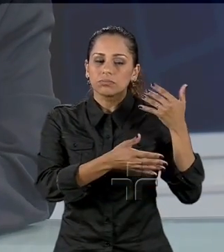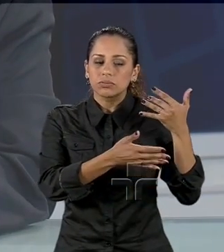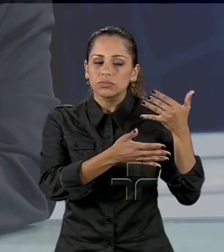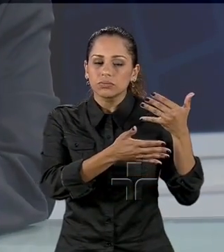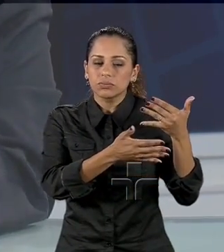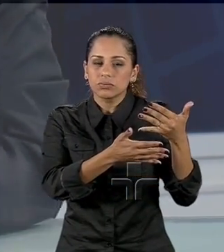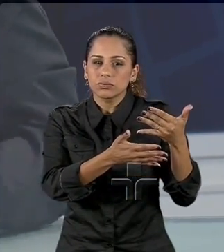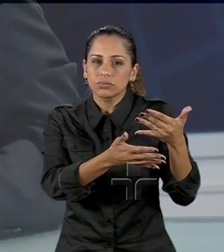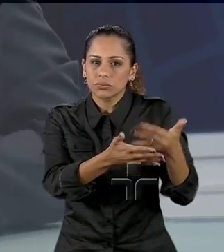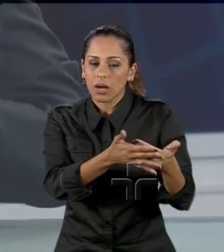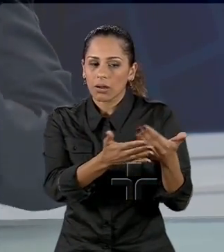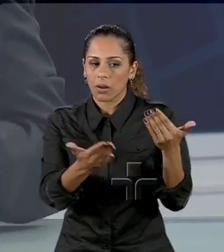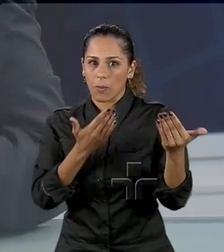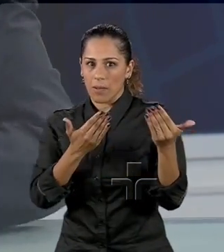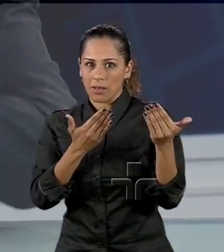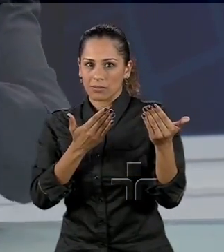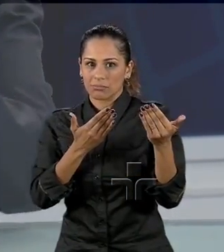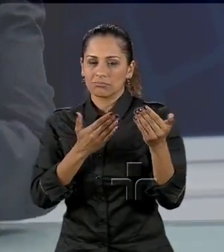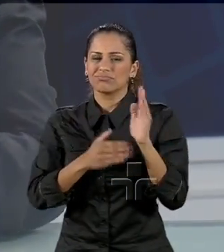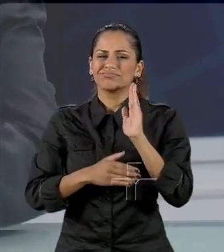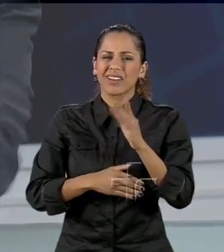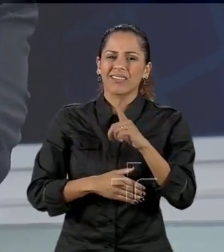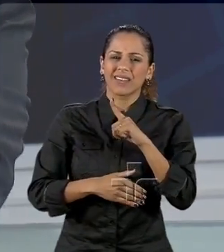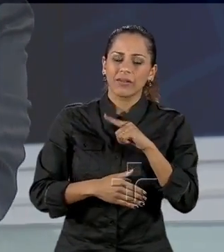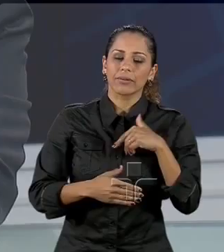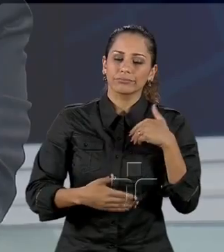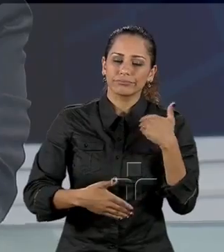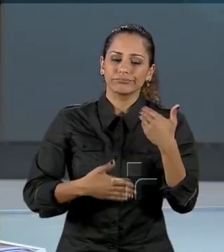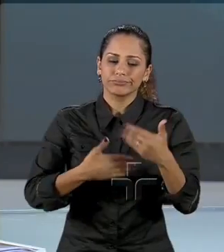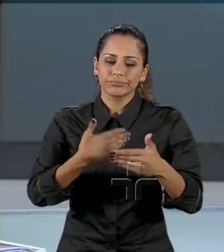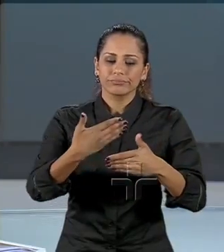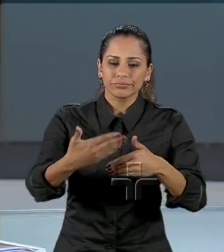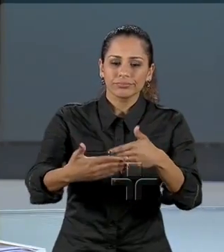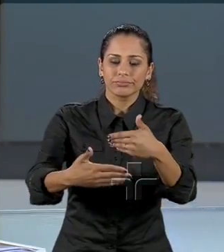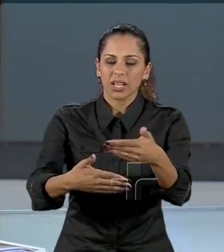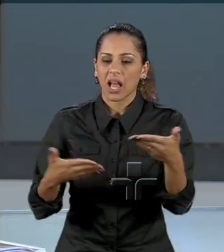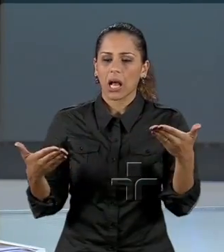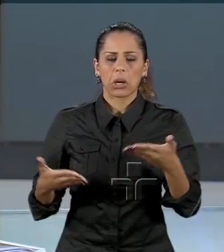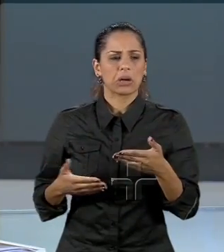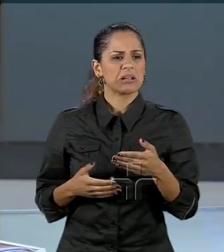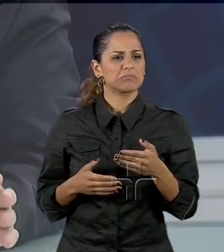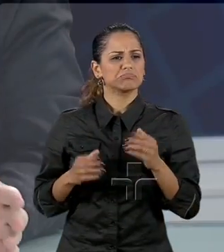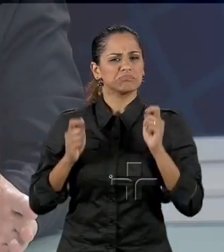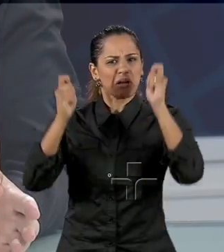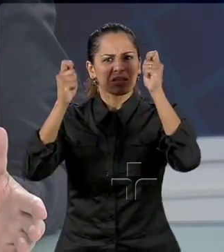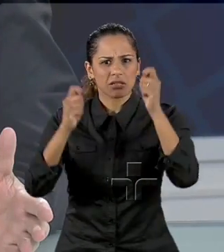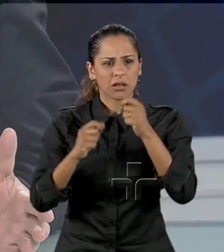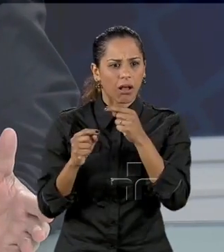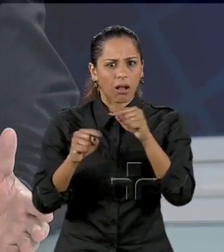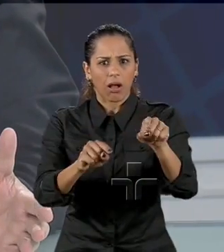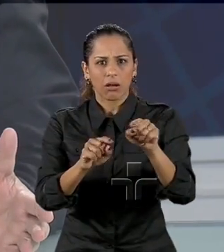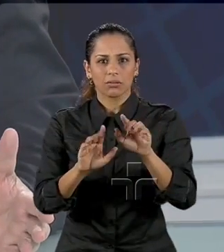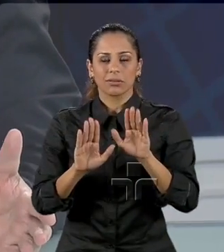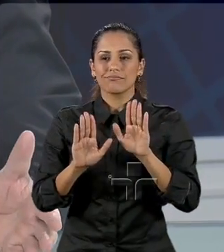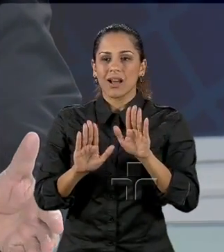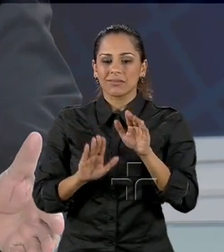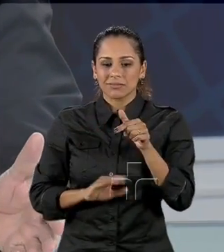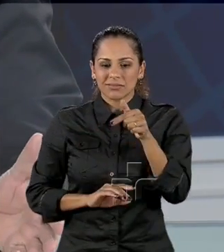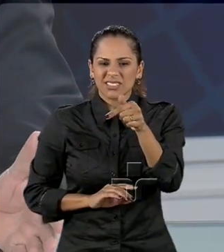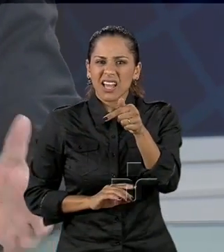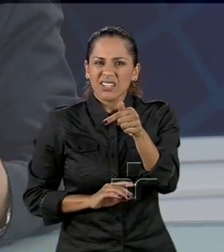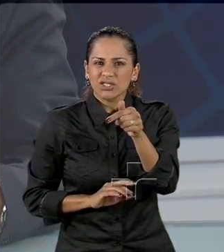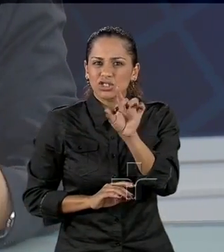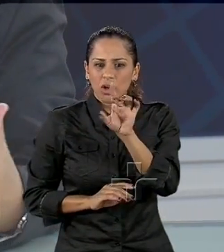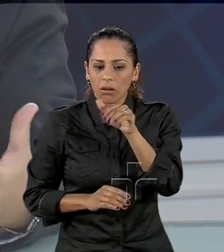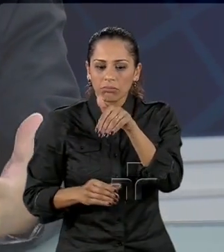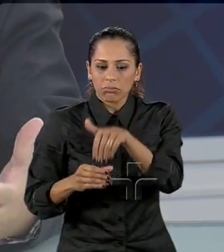Aires Brito, em que a gente já passou tanto por várias, que falam, agora nós vamos protestar, mas são 7 vezes só, né?